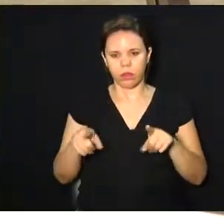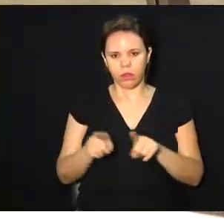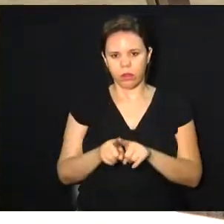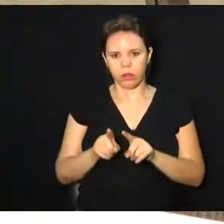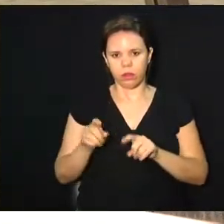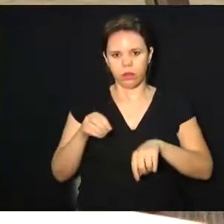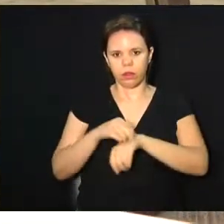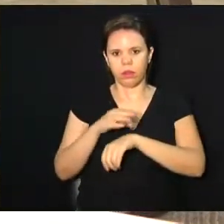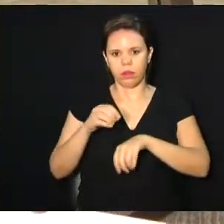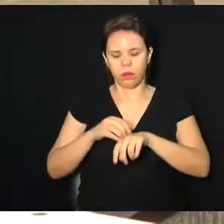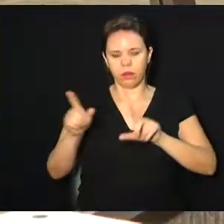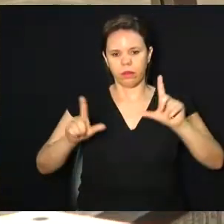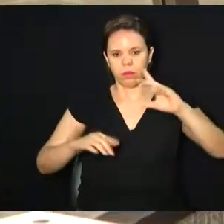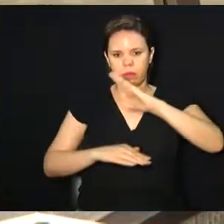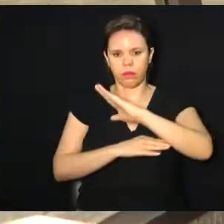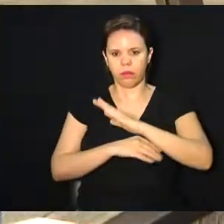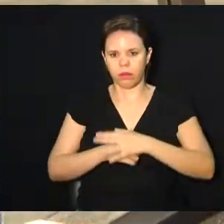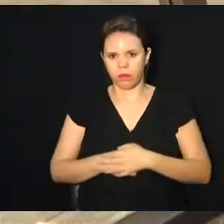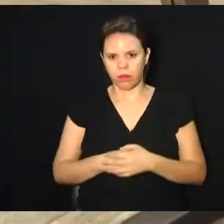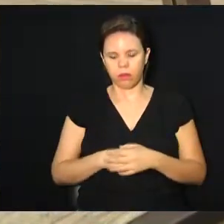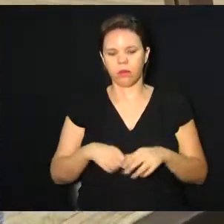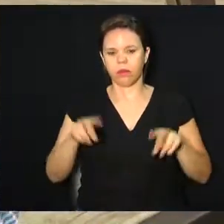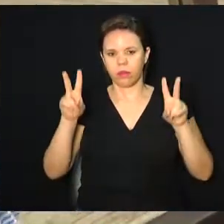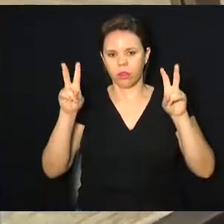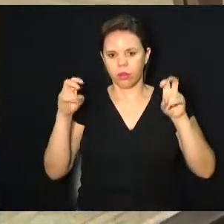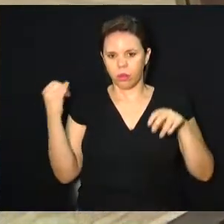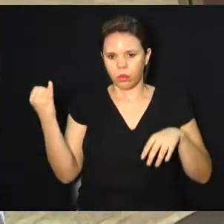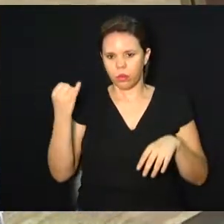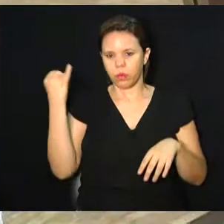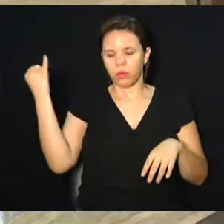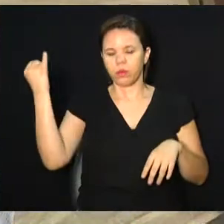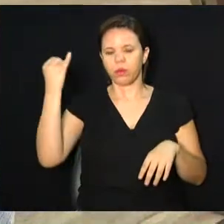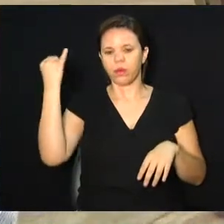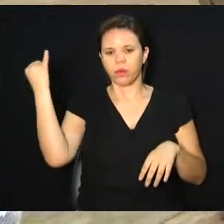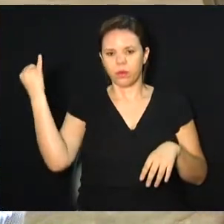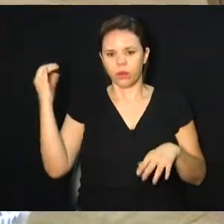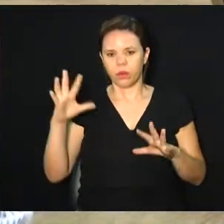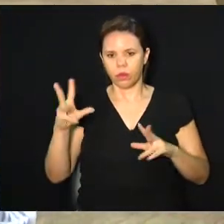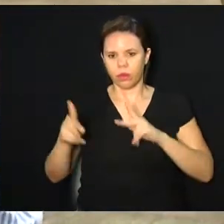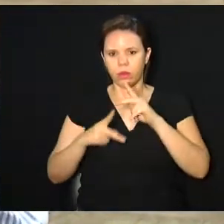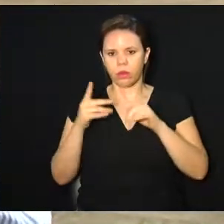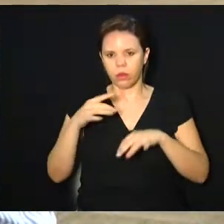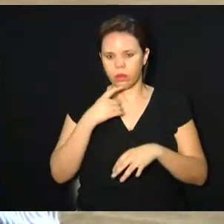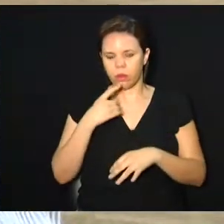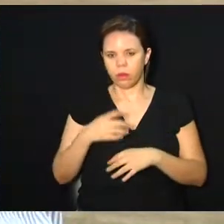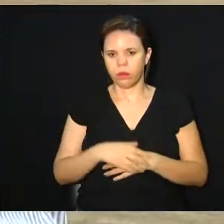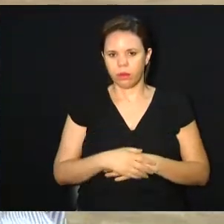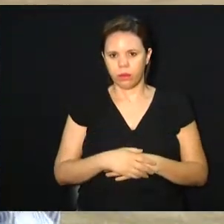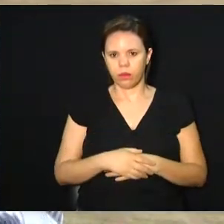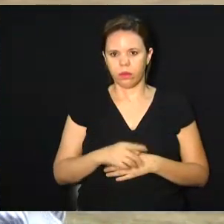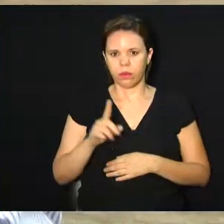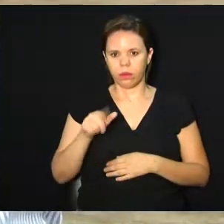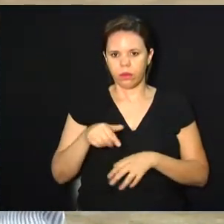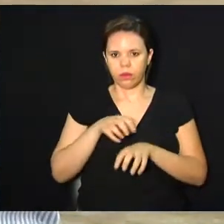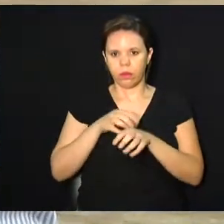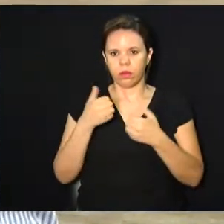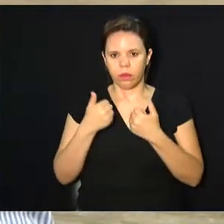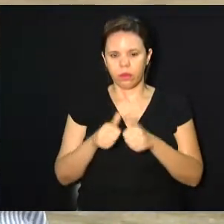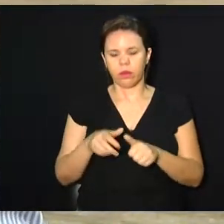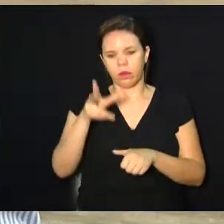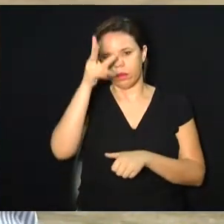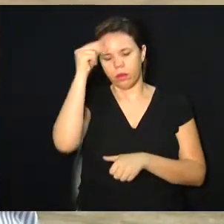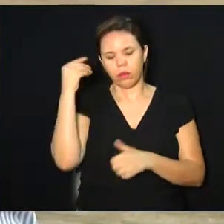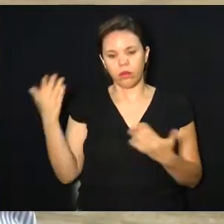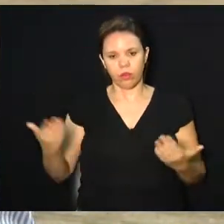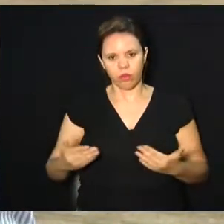a transmissão da TV Câmara, um assunto de tamanha relevância para toda a população de Campinas, que é o transporte público.